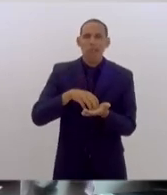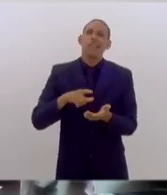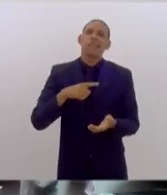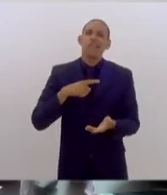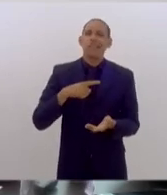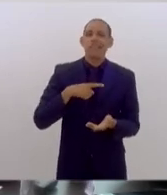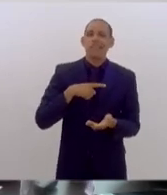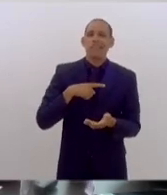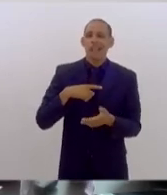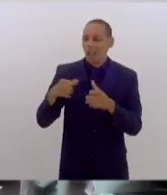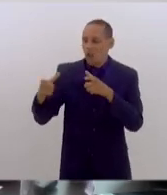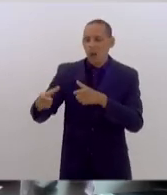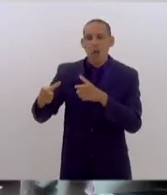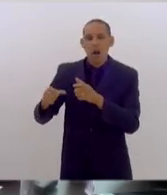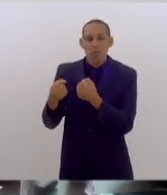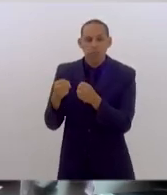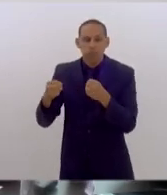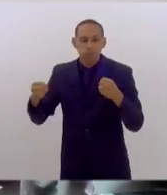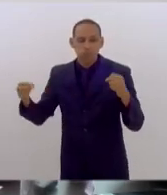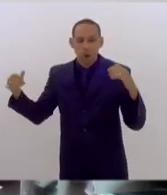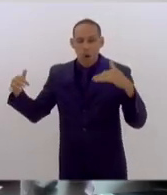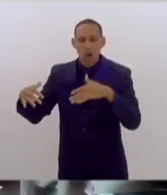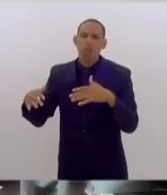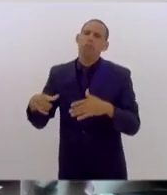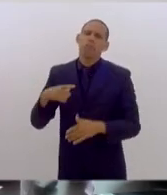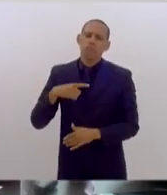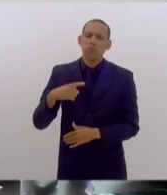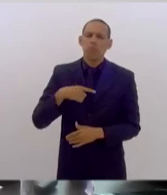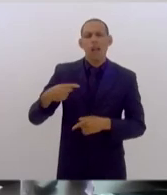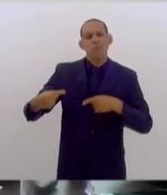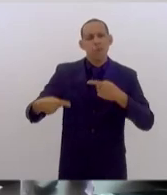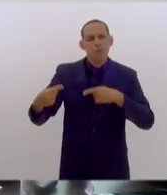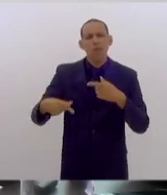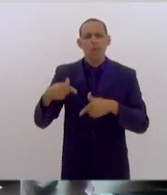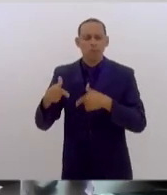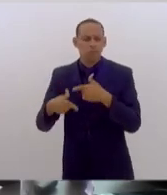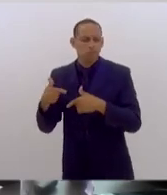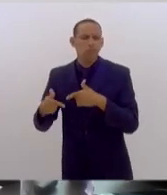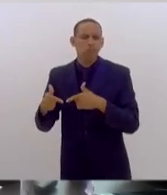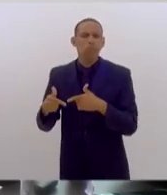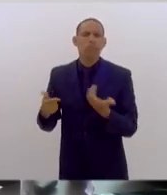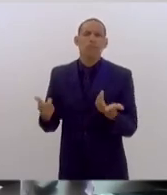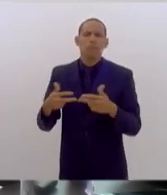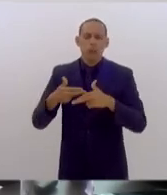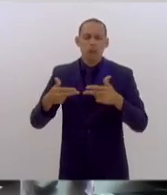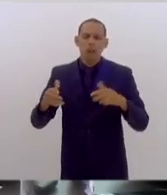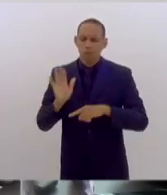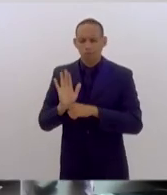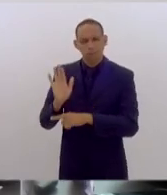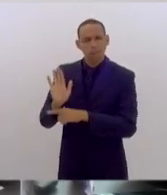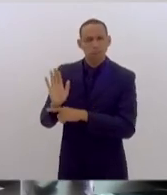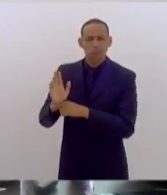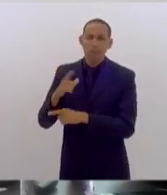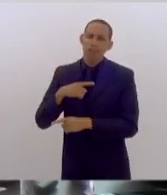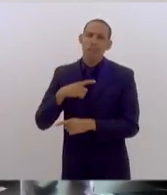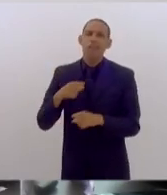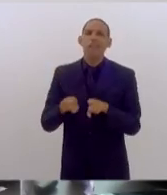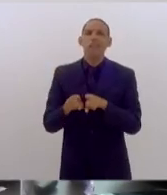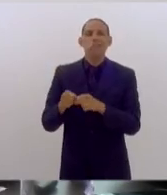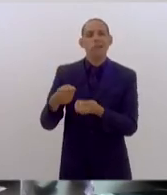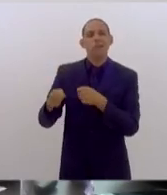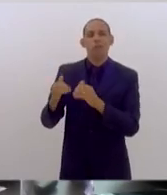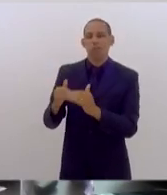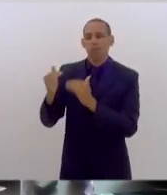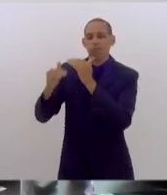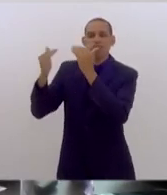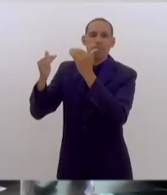aquinhoados percebe-se maior presença do estado no meio de política e serviços e equipamentos públicos bem como maior desenvoltura econômica e